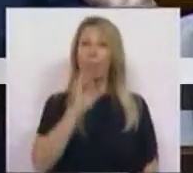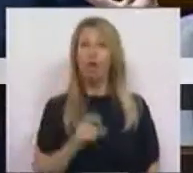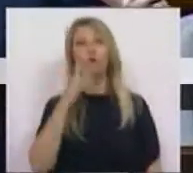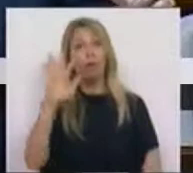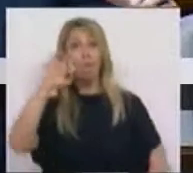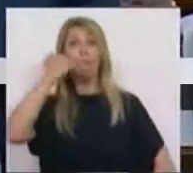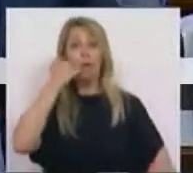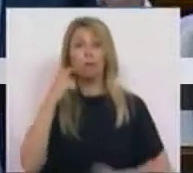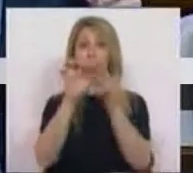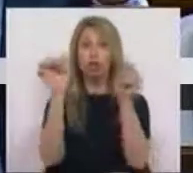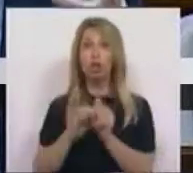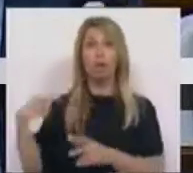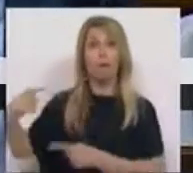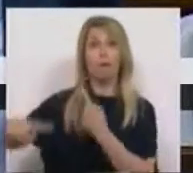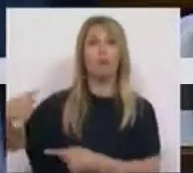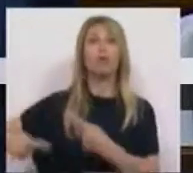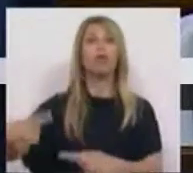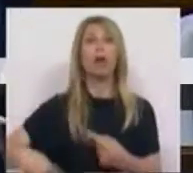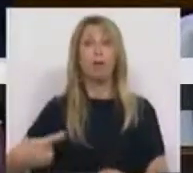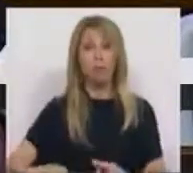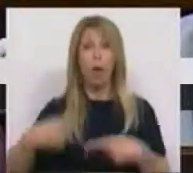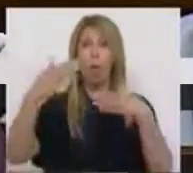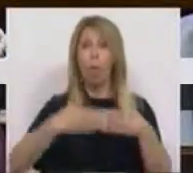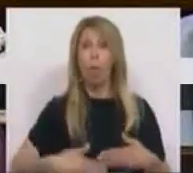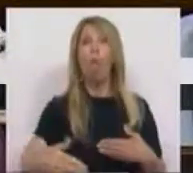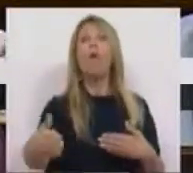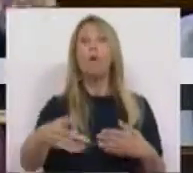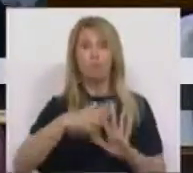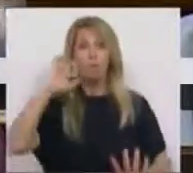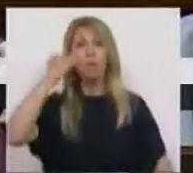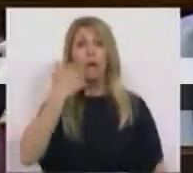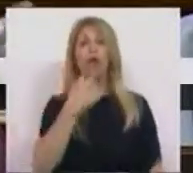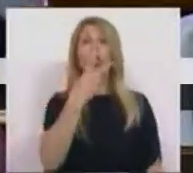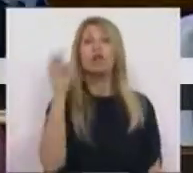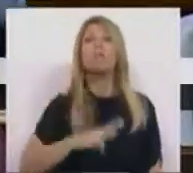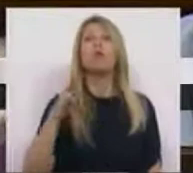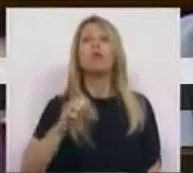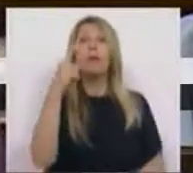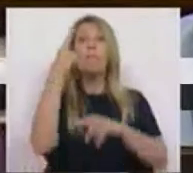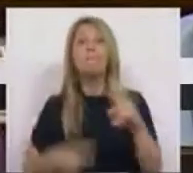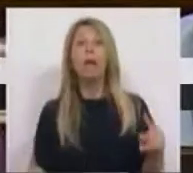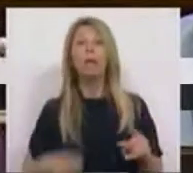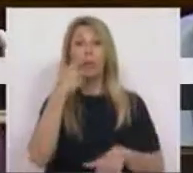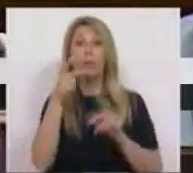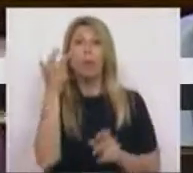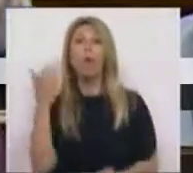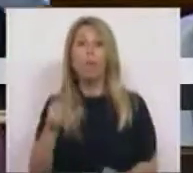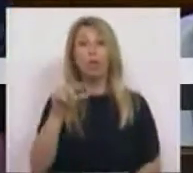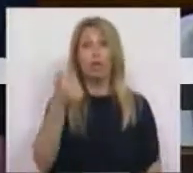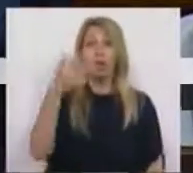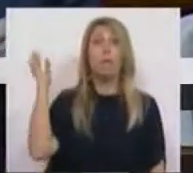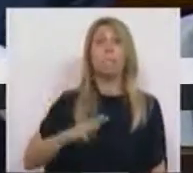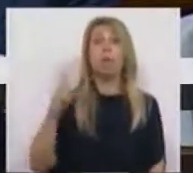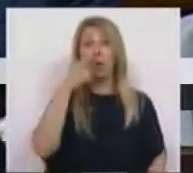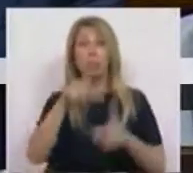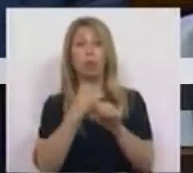longo prazo, um sistema que afeta os mais de 2 milhões e meio de pensionistas, mas também o mais de 5 milhões de pessoas em idade ativa e